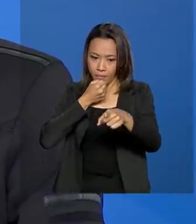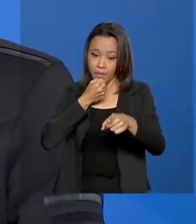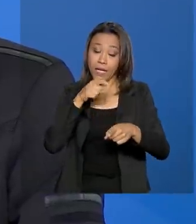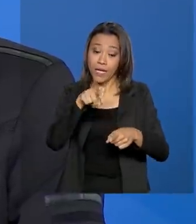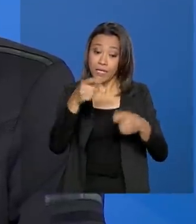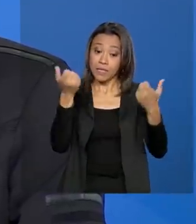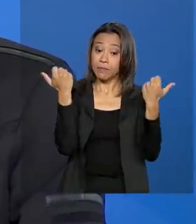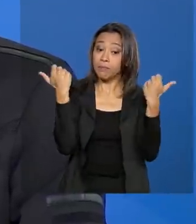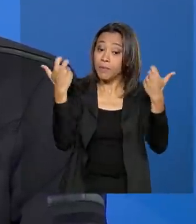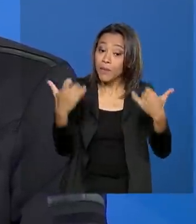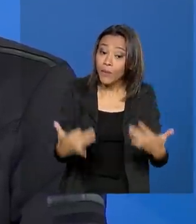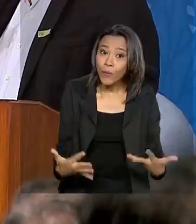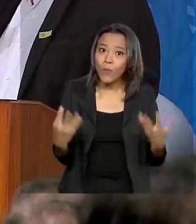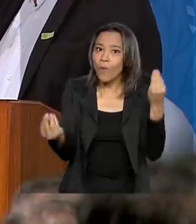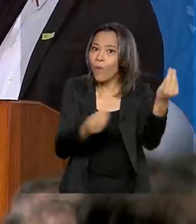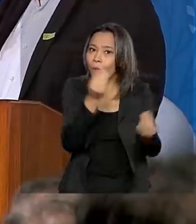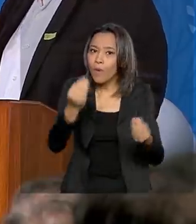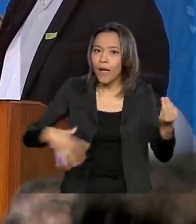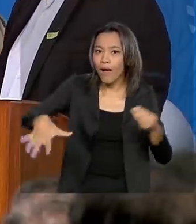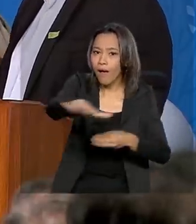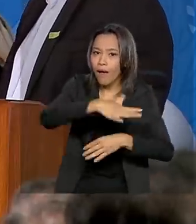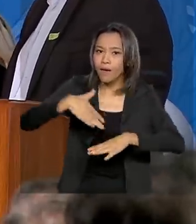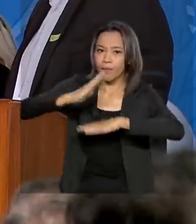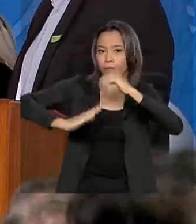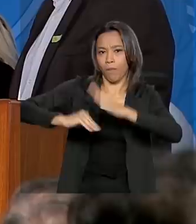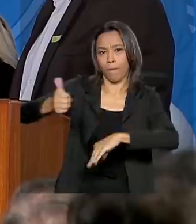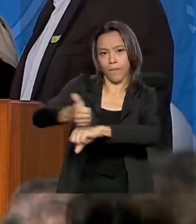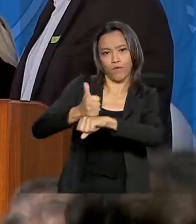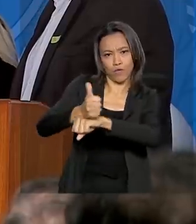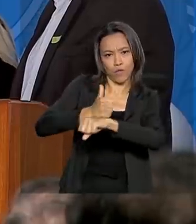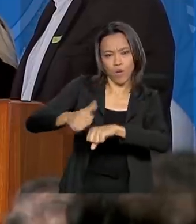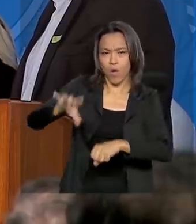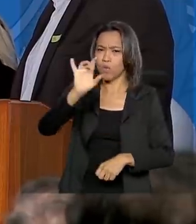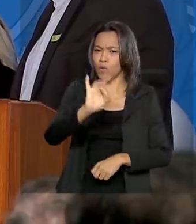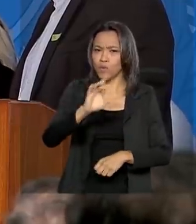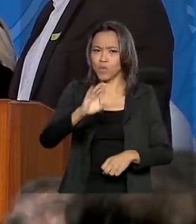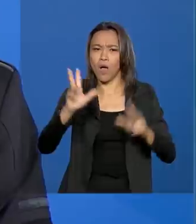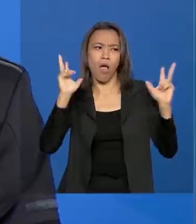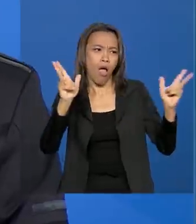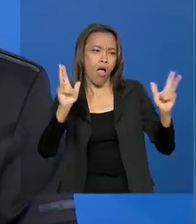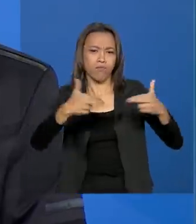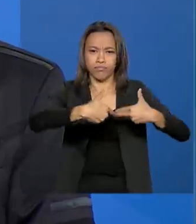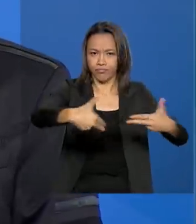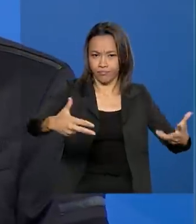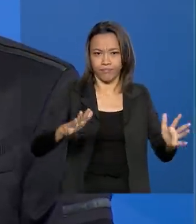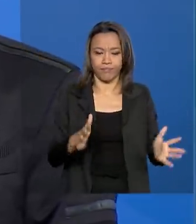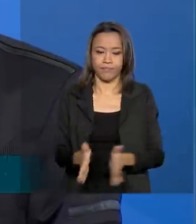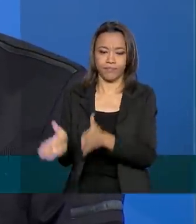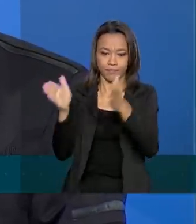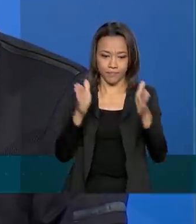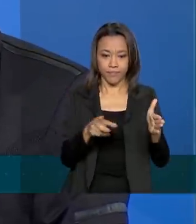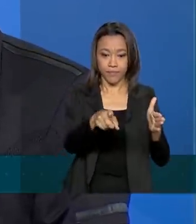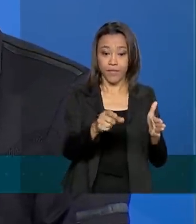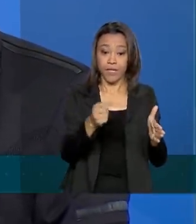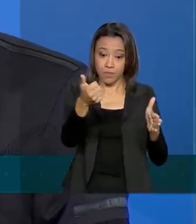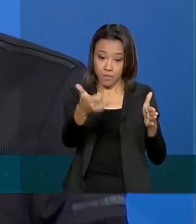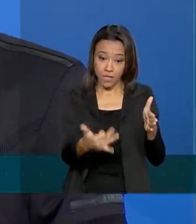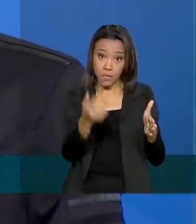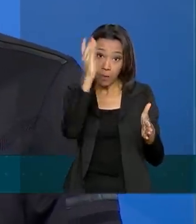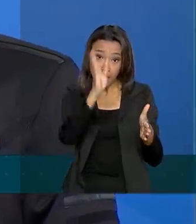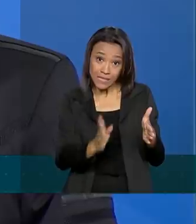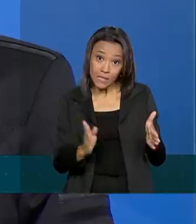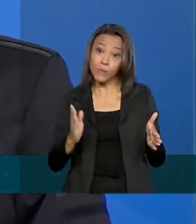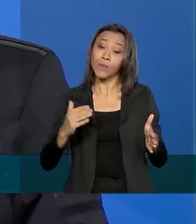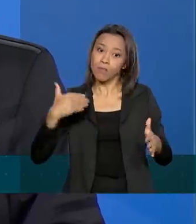tamanho do mundo sertanejo que, segundo ele, não se resume ao entretenimento. O Brasil cresceu, o Brasil evoluiu,